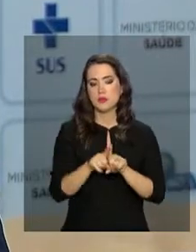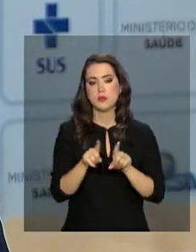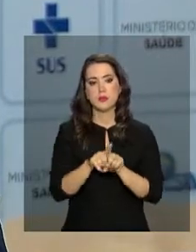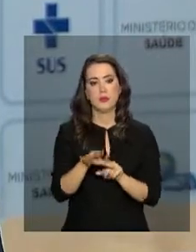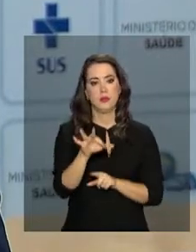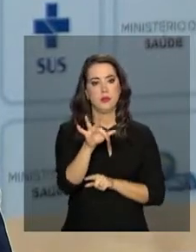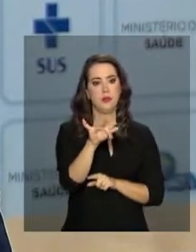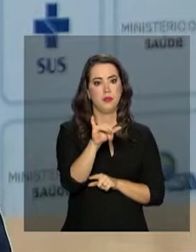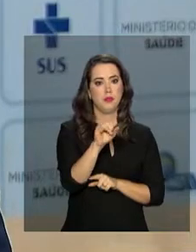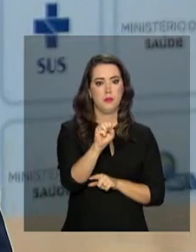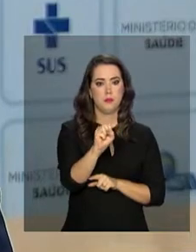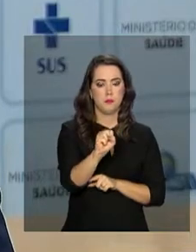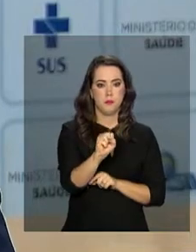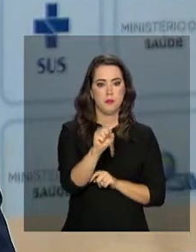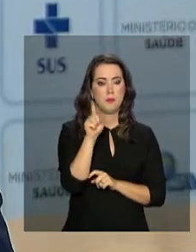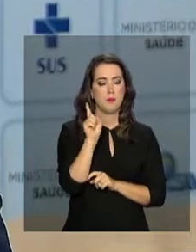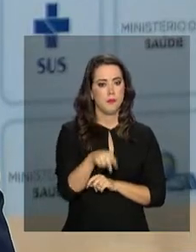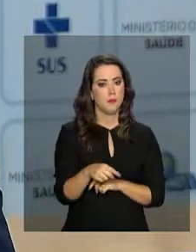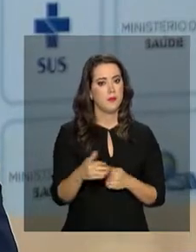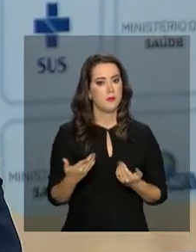de financiamento estudantil o fies